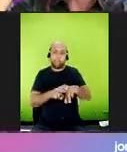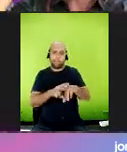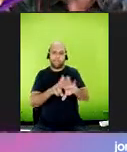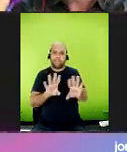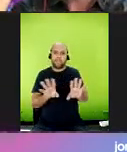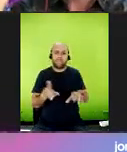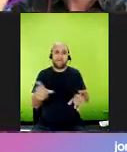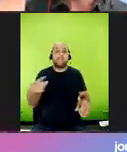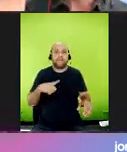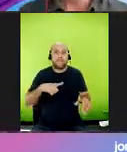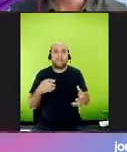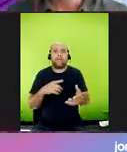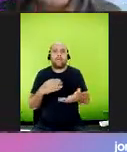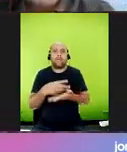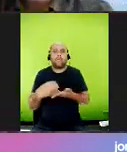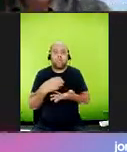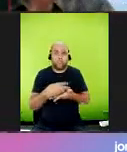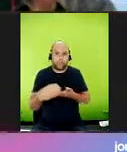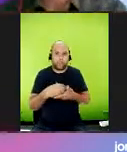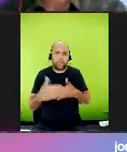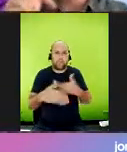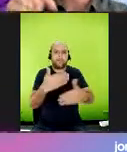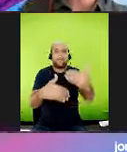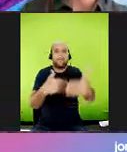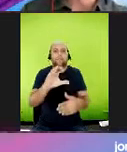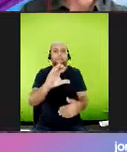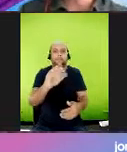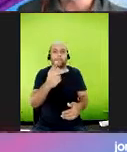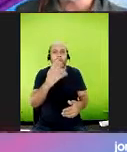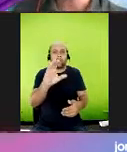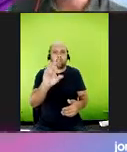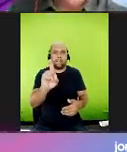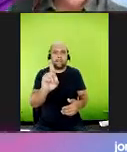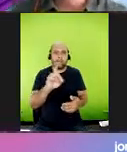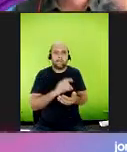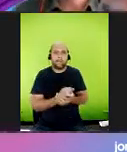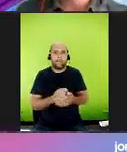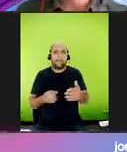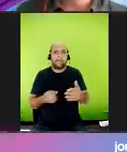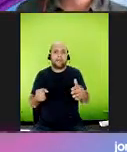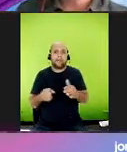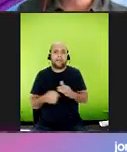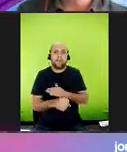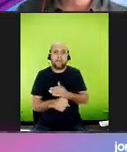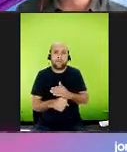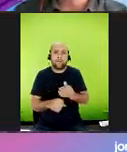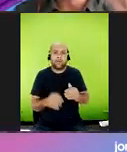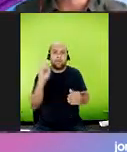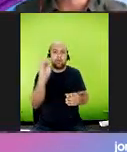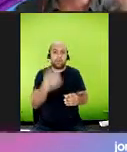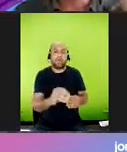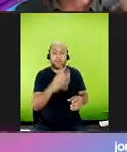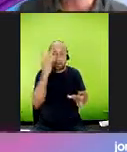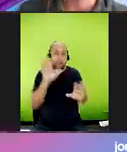vai fazer um piloto agora de desenvolvimento de carreira de perceber que um dia entraram desse jeito puseram o deficiente lá e ficou